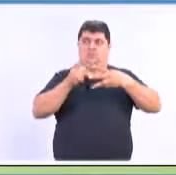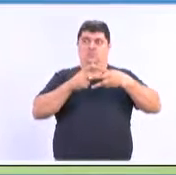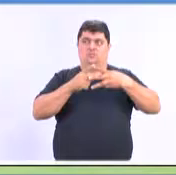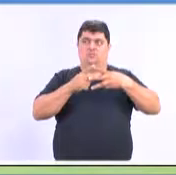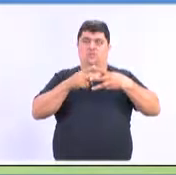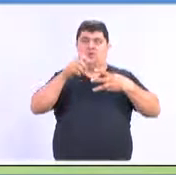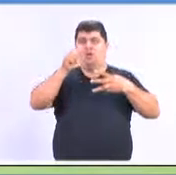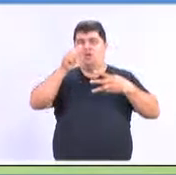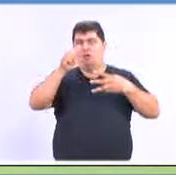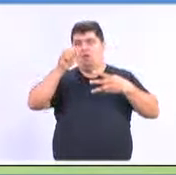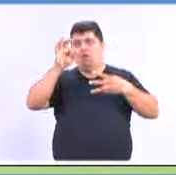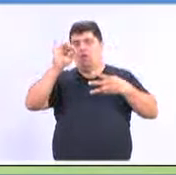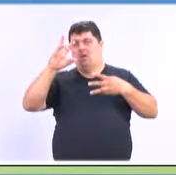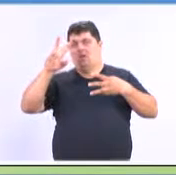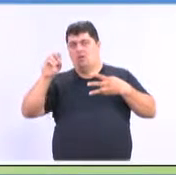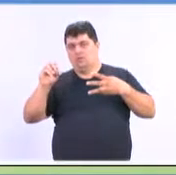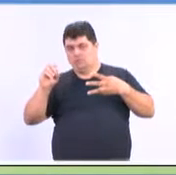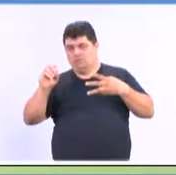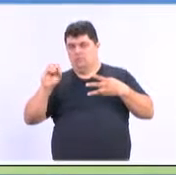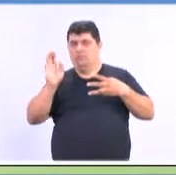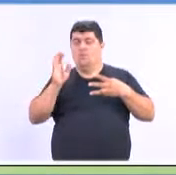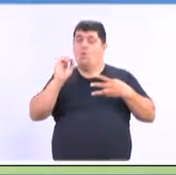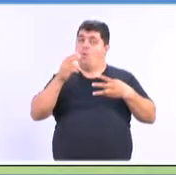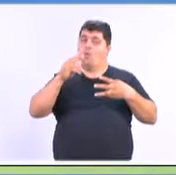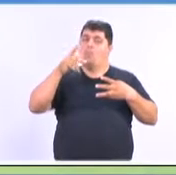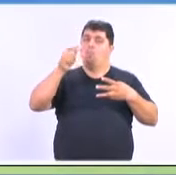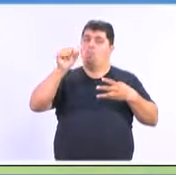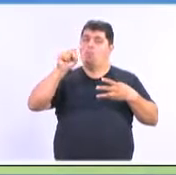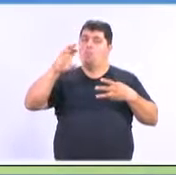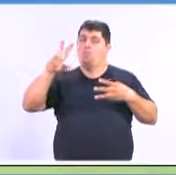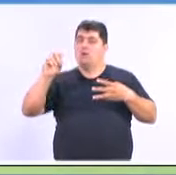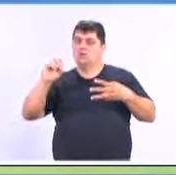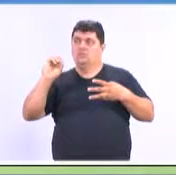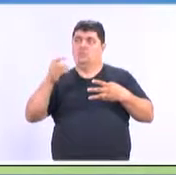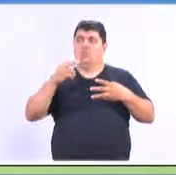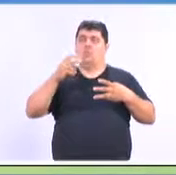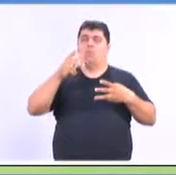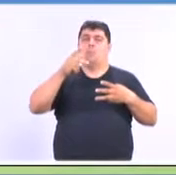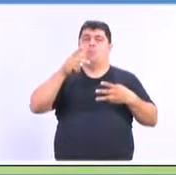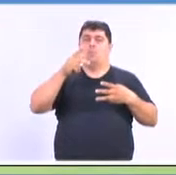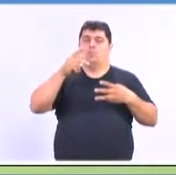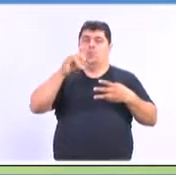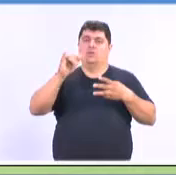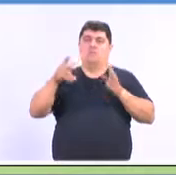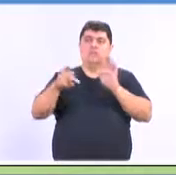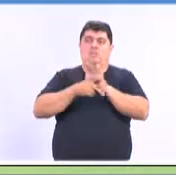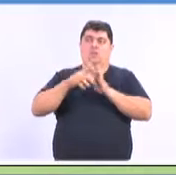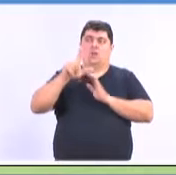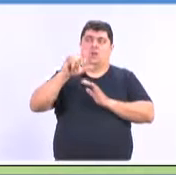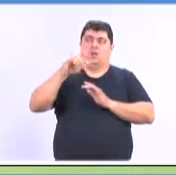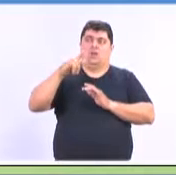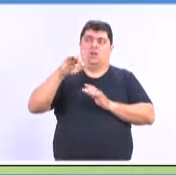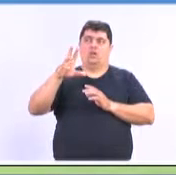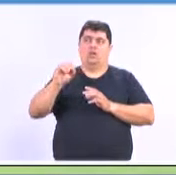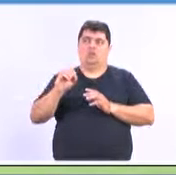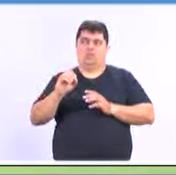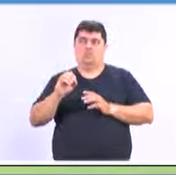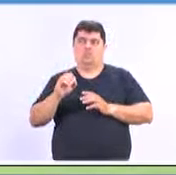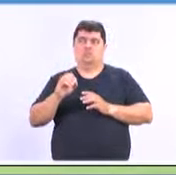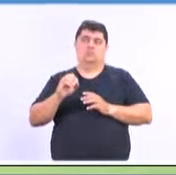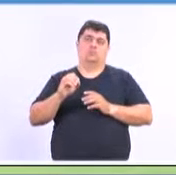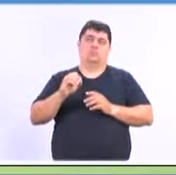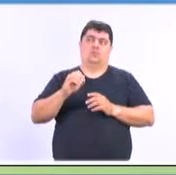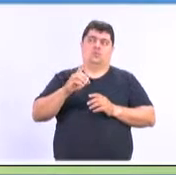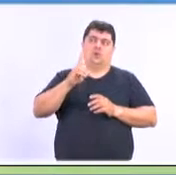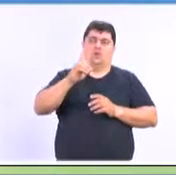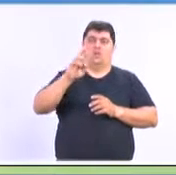que ou a conta é ativo, ou ela é passivo, ou ela é patrimônio líquido. Aí isso aqui já é das contas de resultado, da